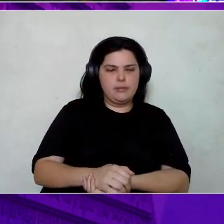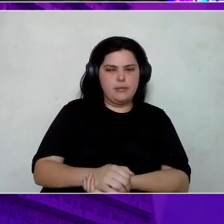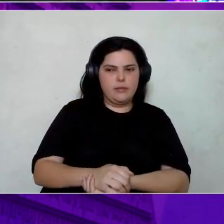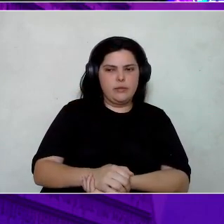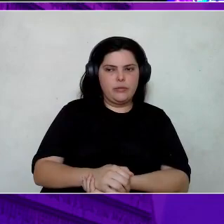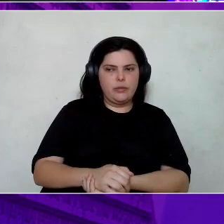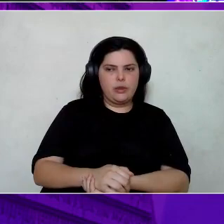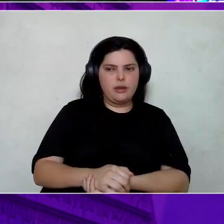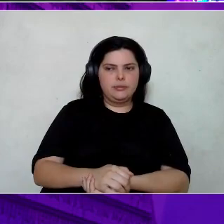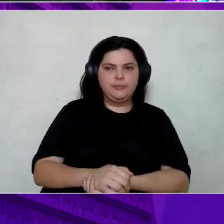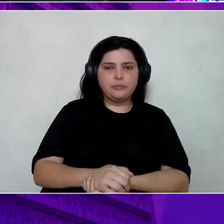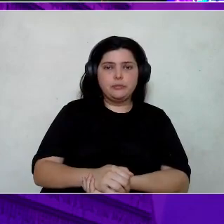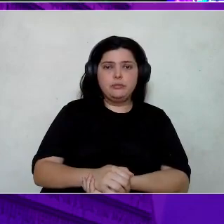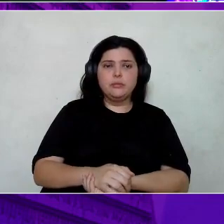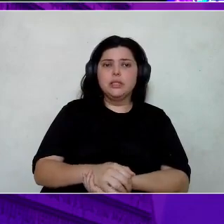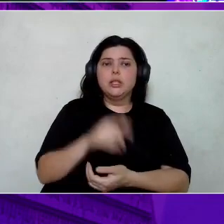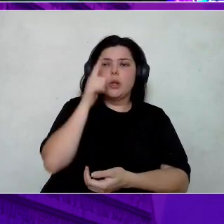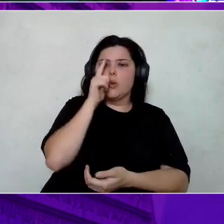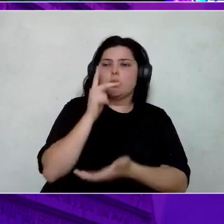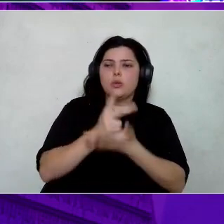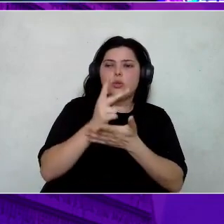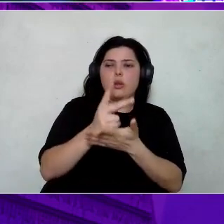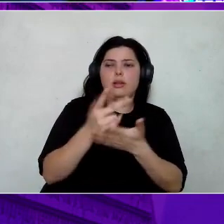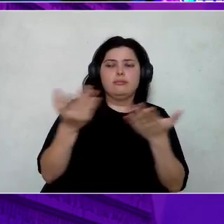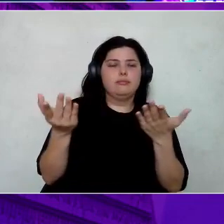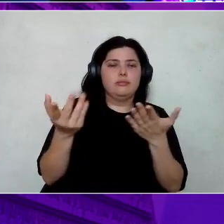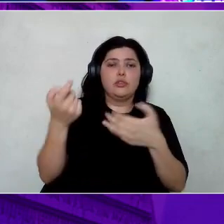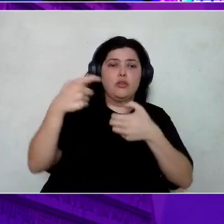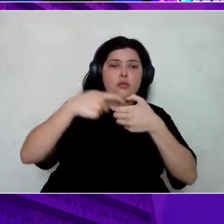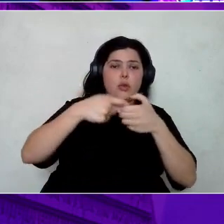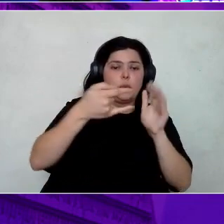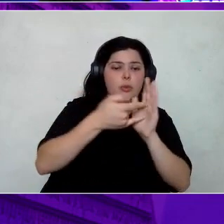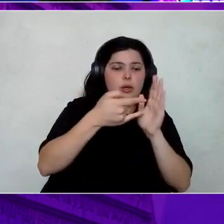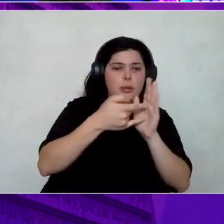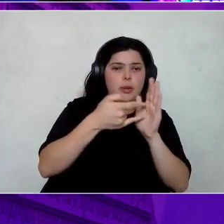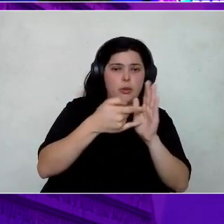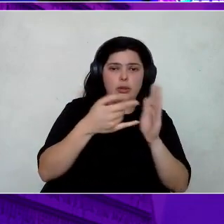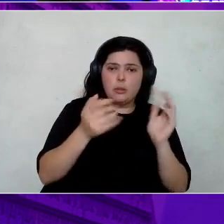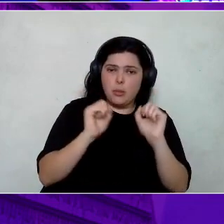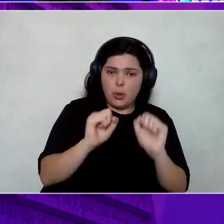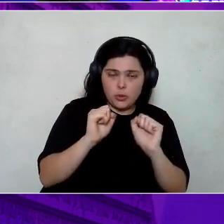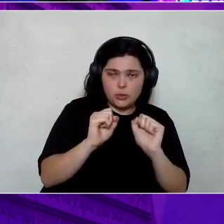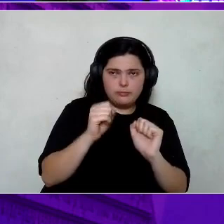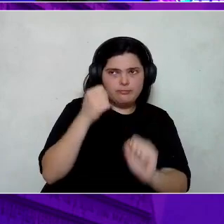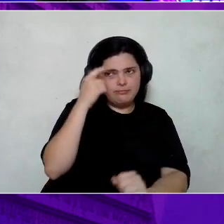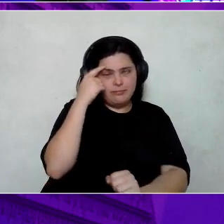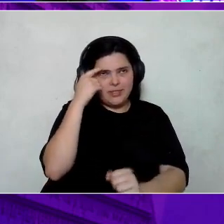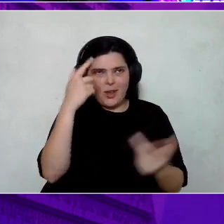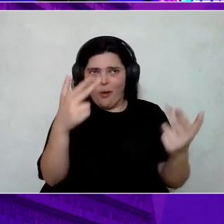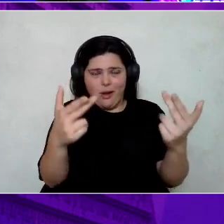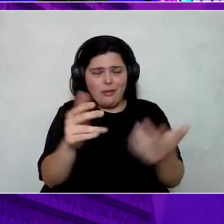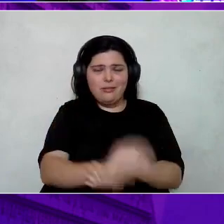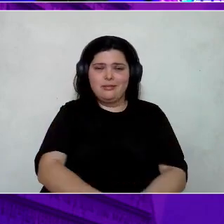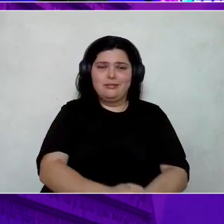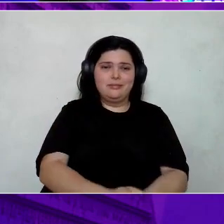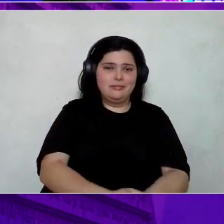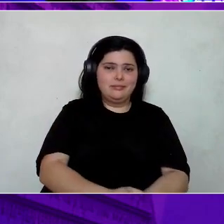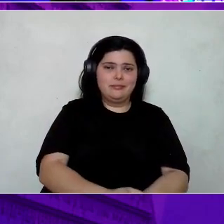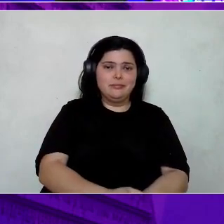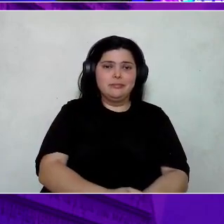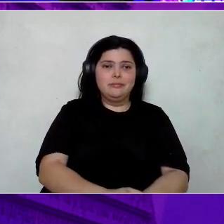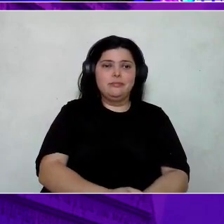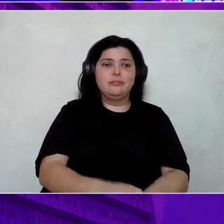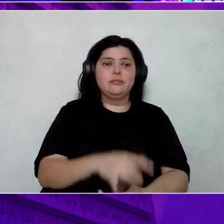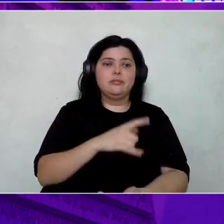E se não der certo, né? Eu posso voltar a ser programador, eu também tive esse pensamento. E algumas coisas que